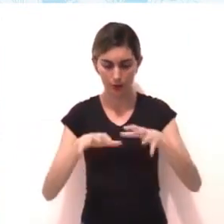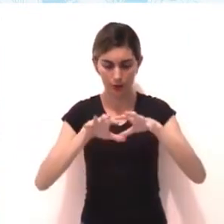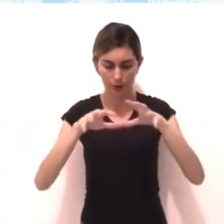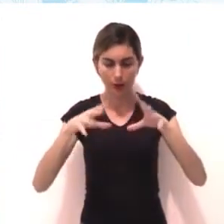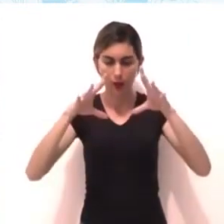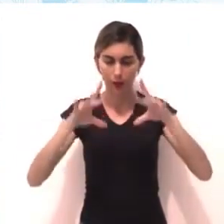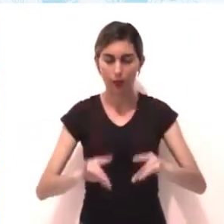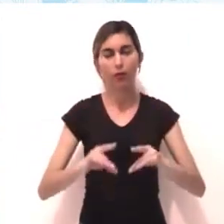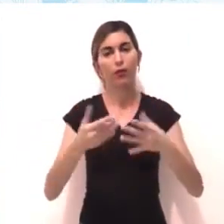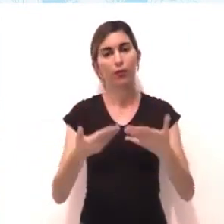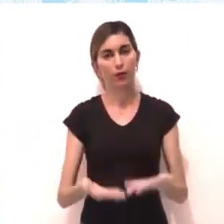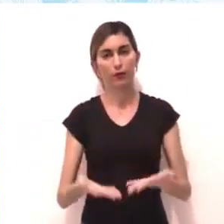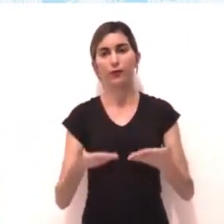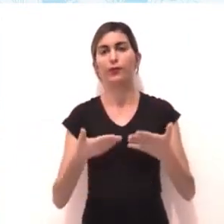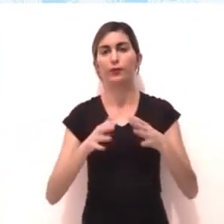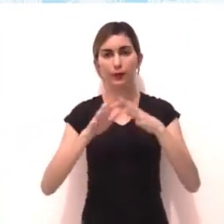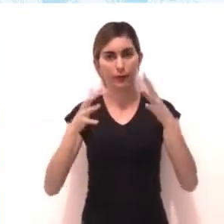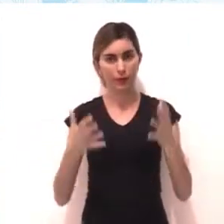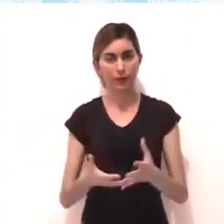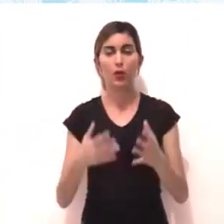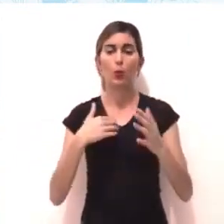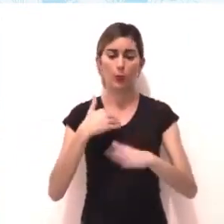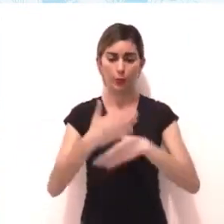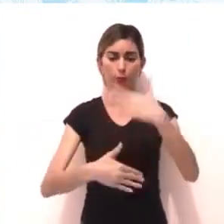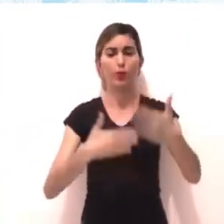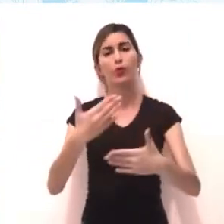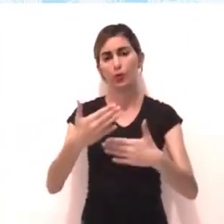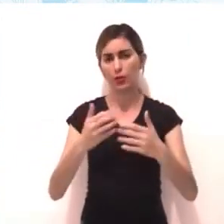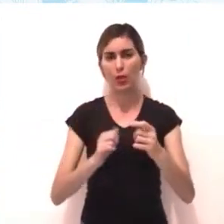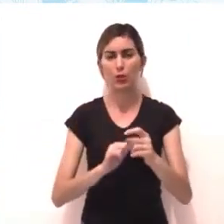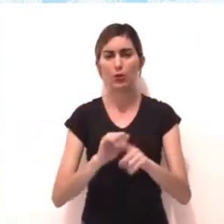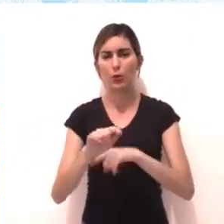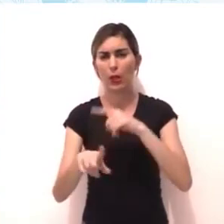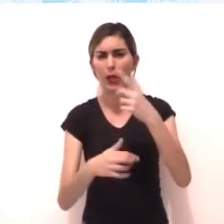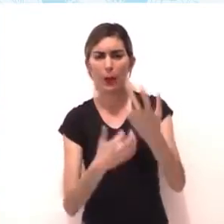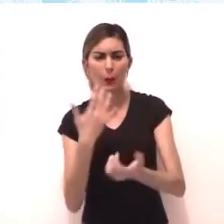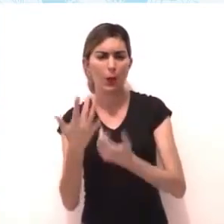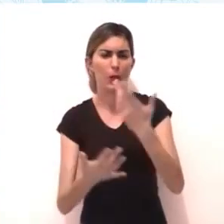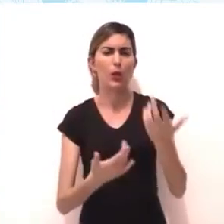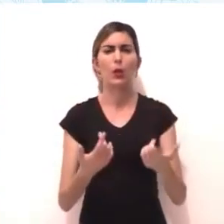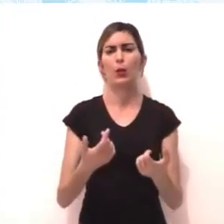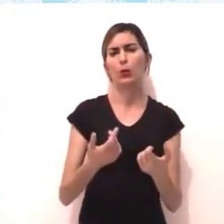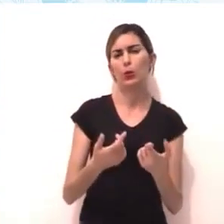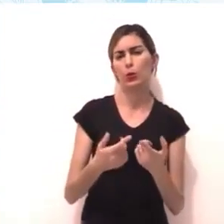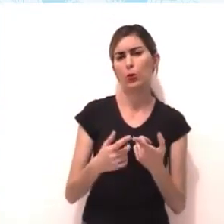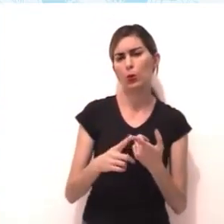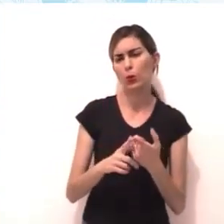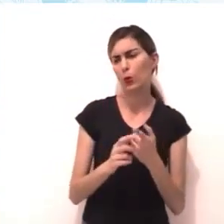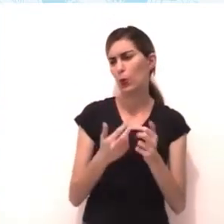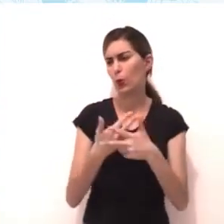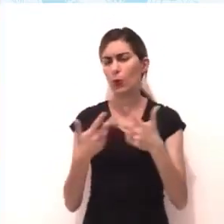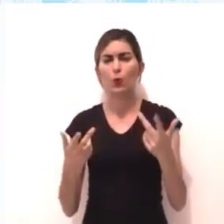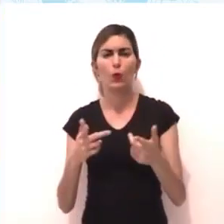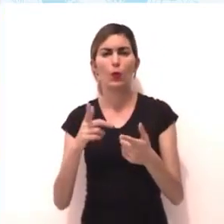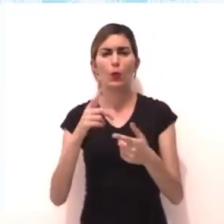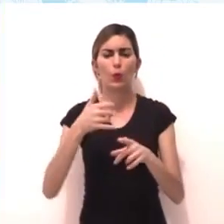a partir do processo de combustão, queimando combustíveis fósseis como gasolina, como